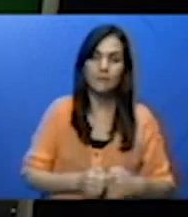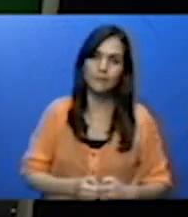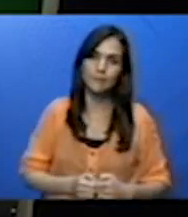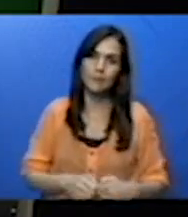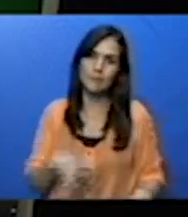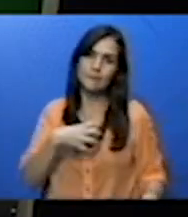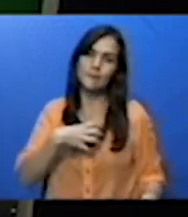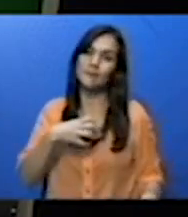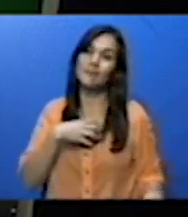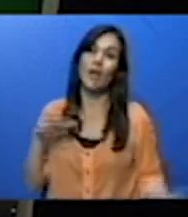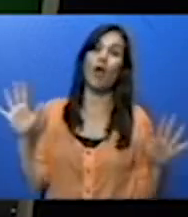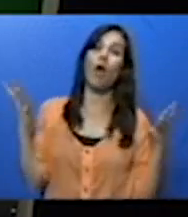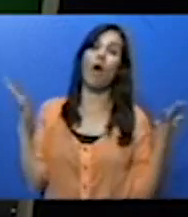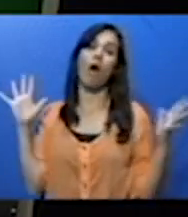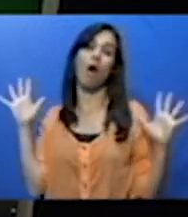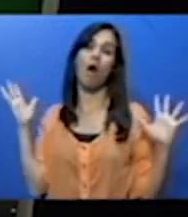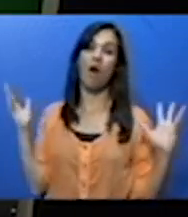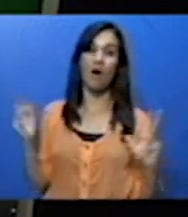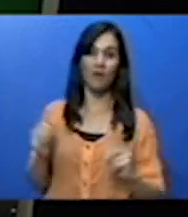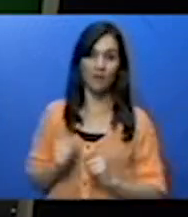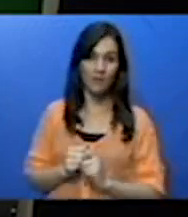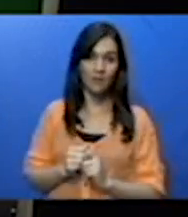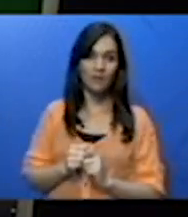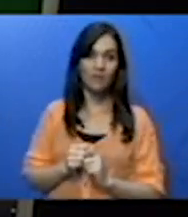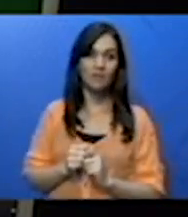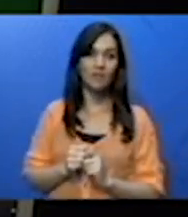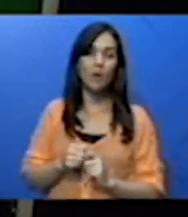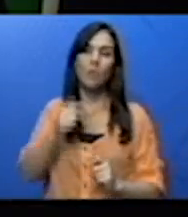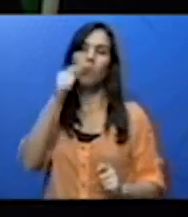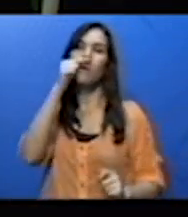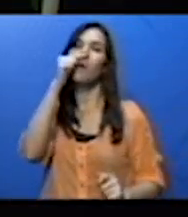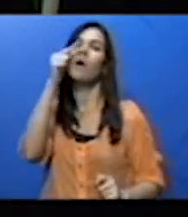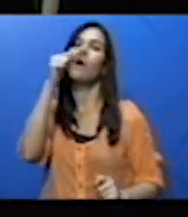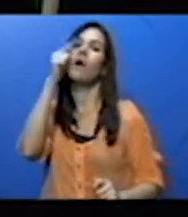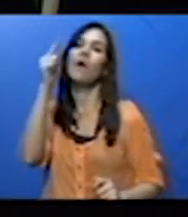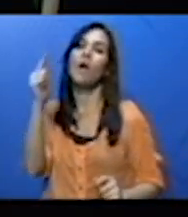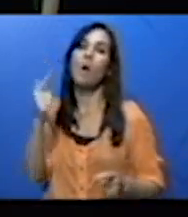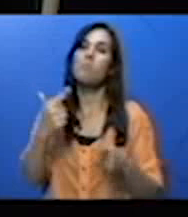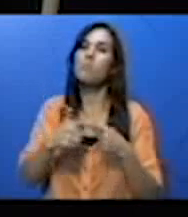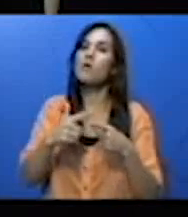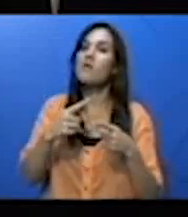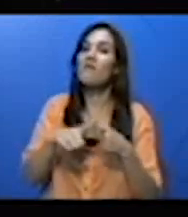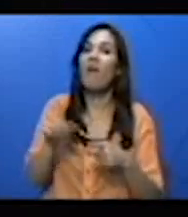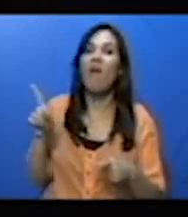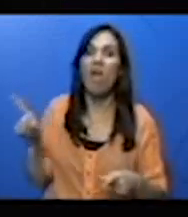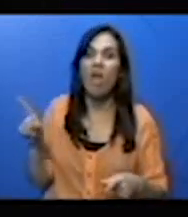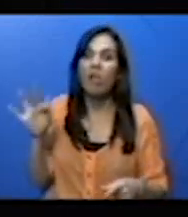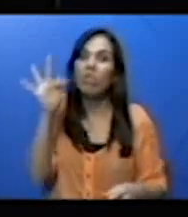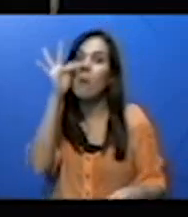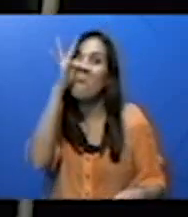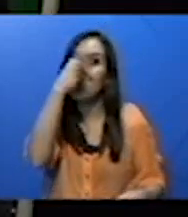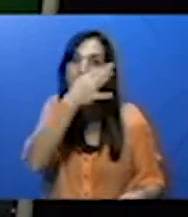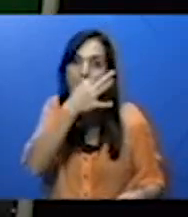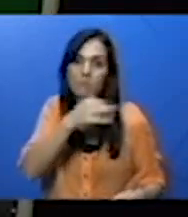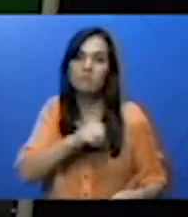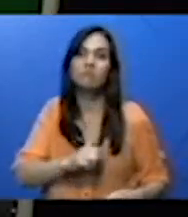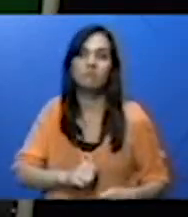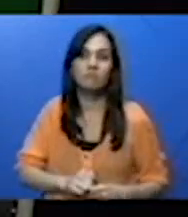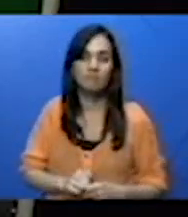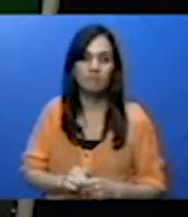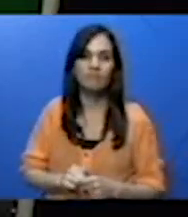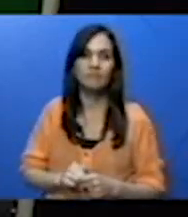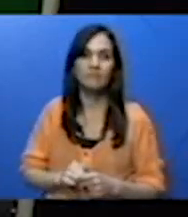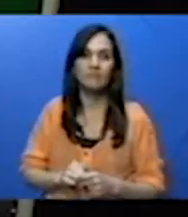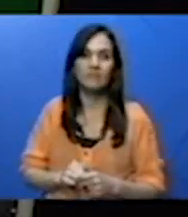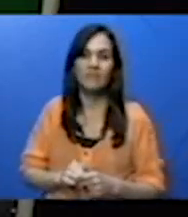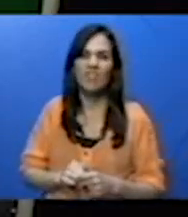sente gloriosa. Como disse, ela é teimosa,